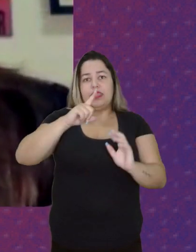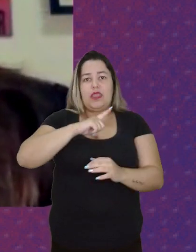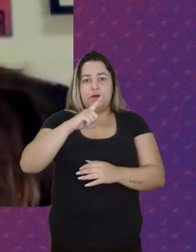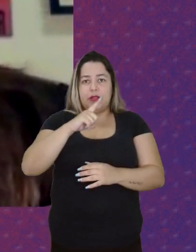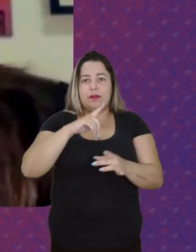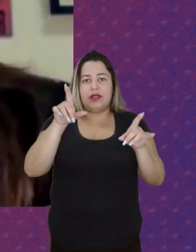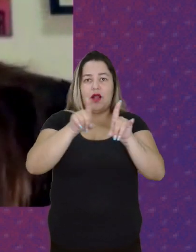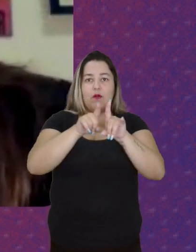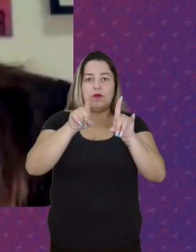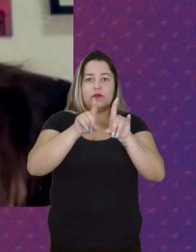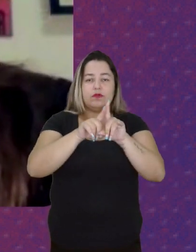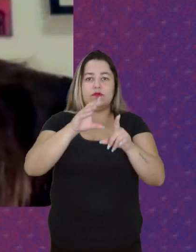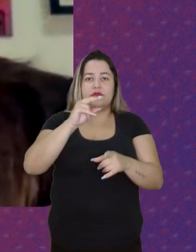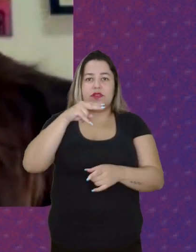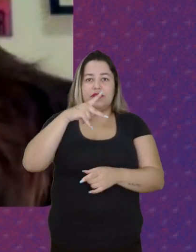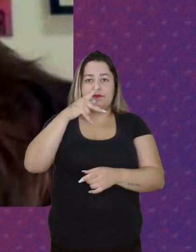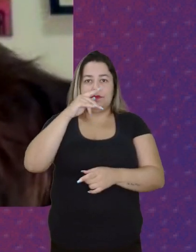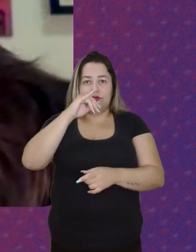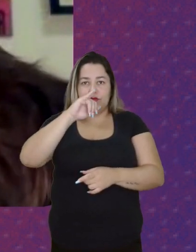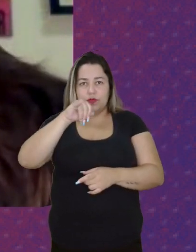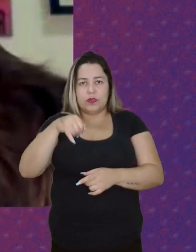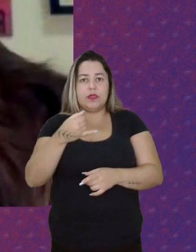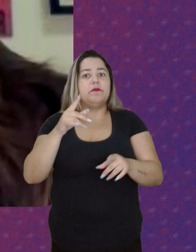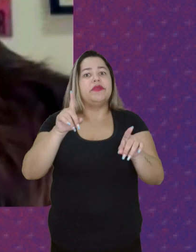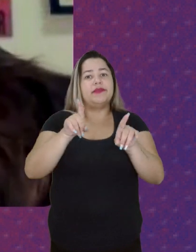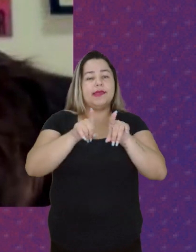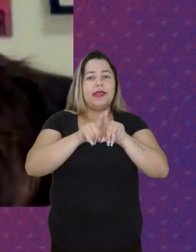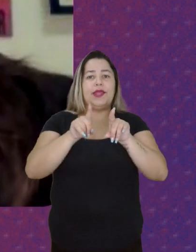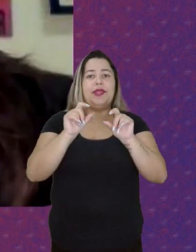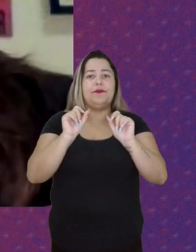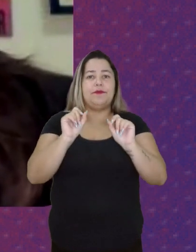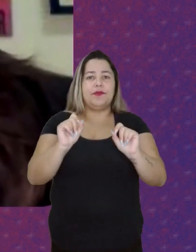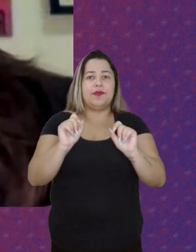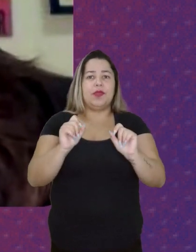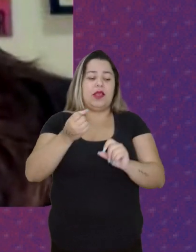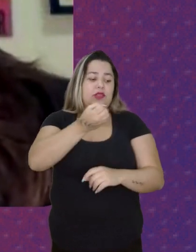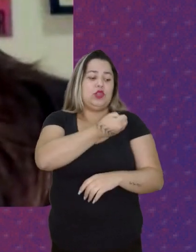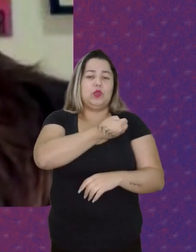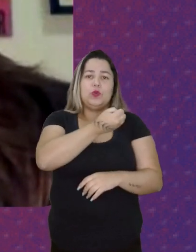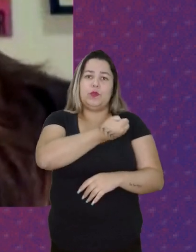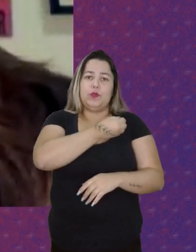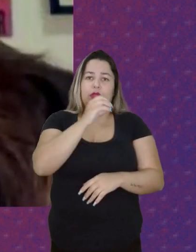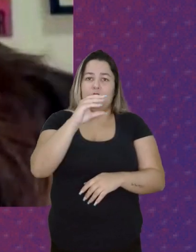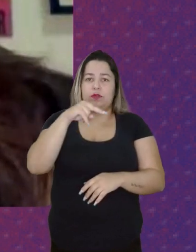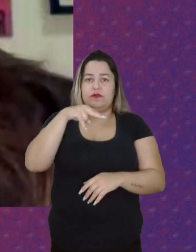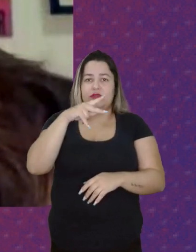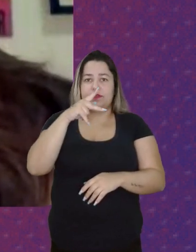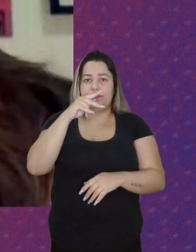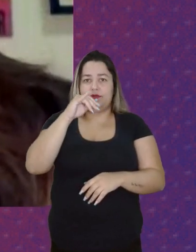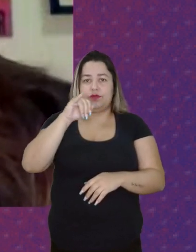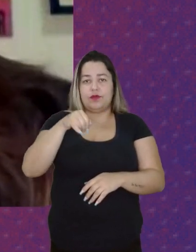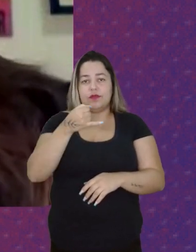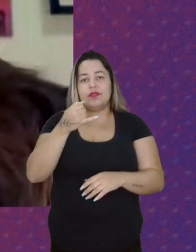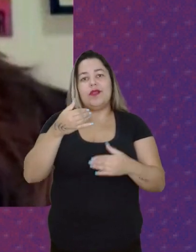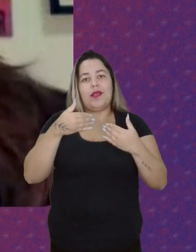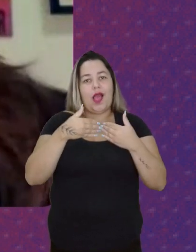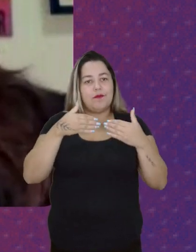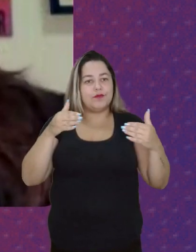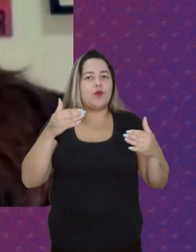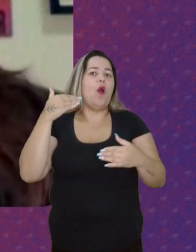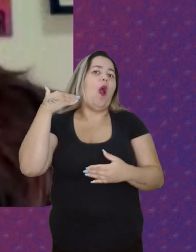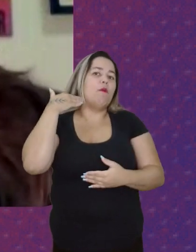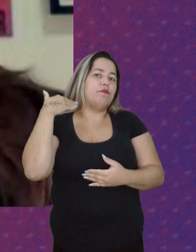de campanha, que já foi emitido automaticamente, e aí com esse número de CNPJ, você vai poder ir ao banco e abrir uma conta